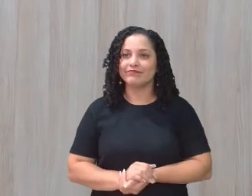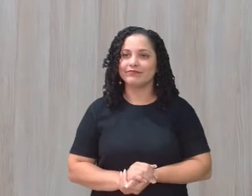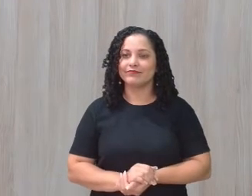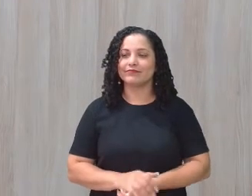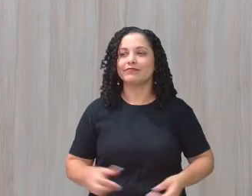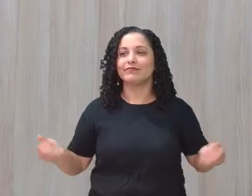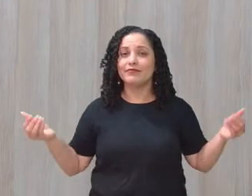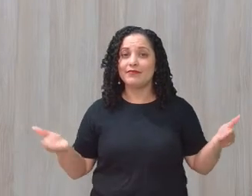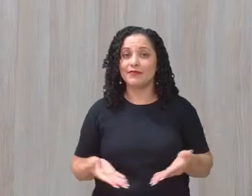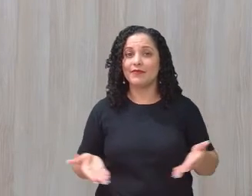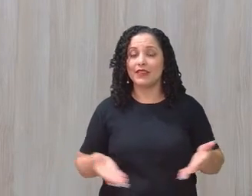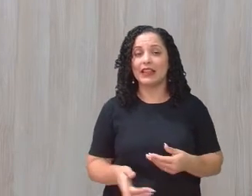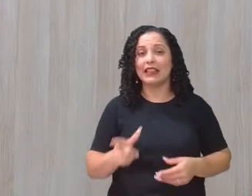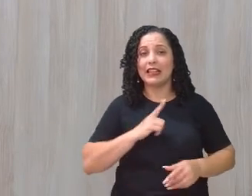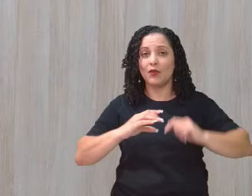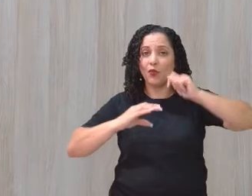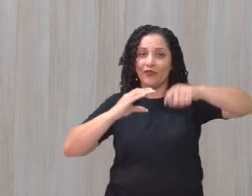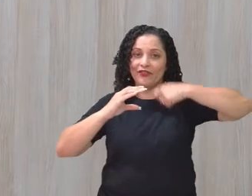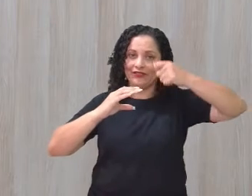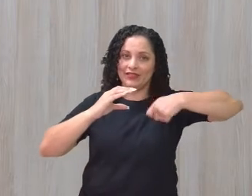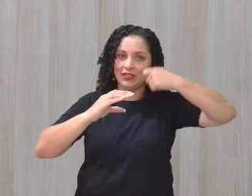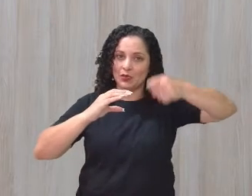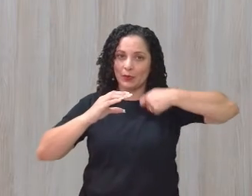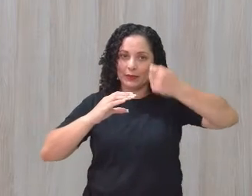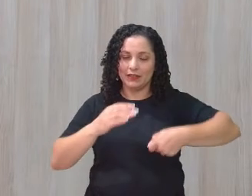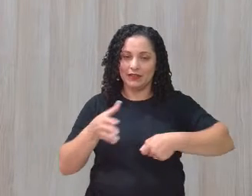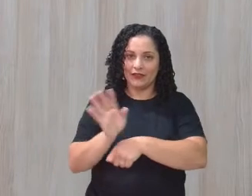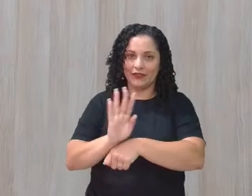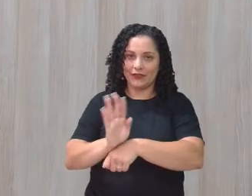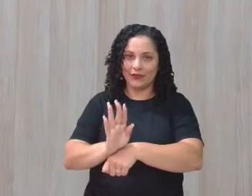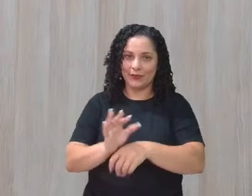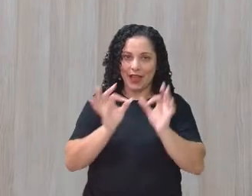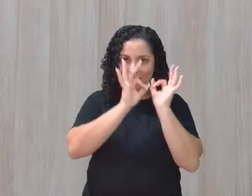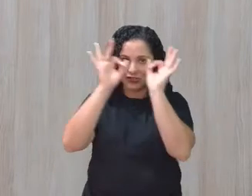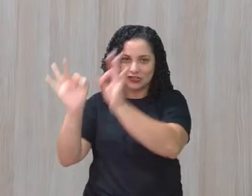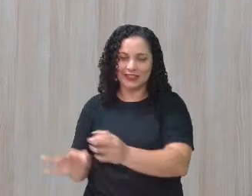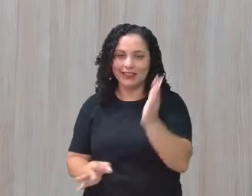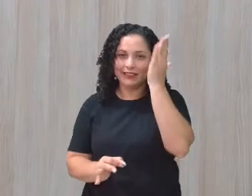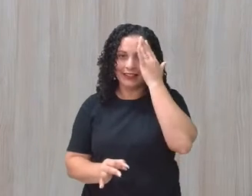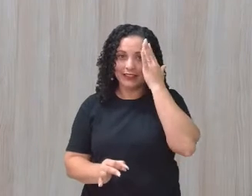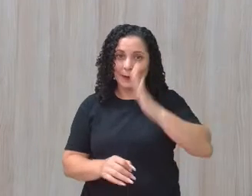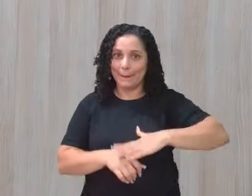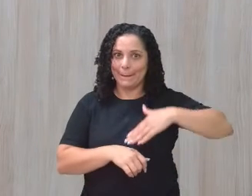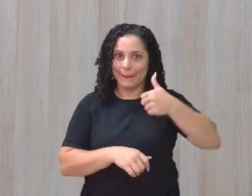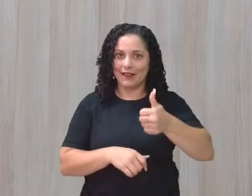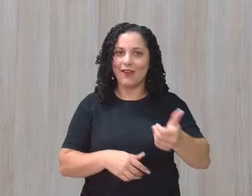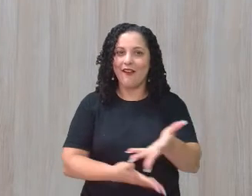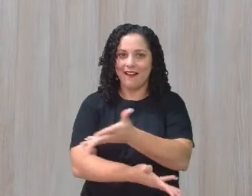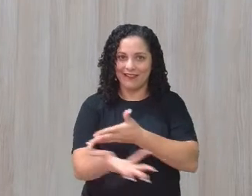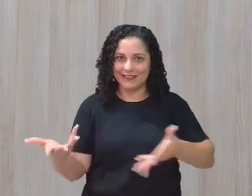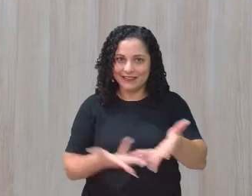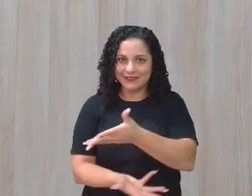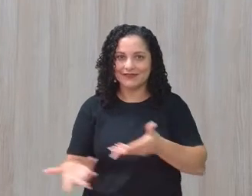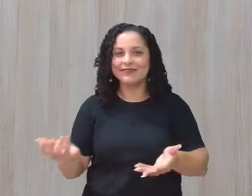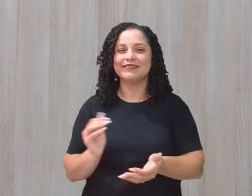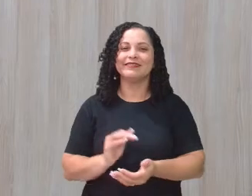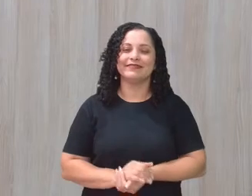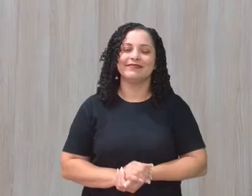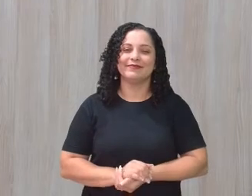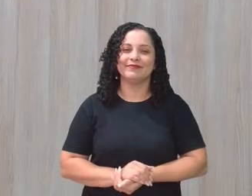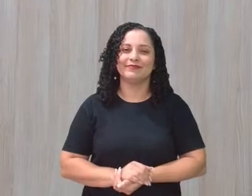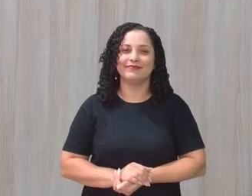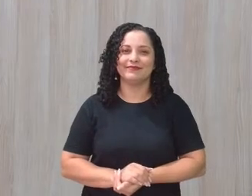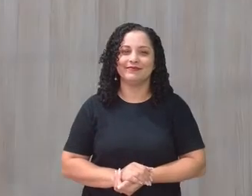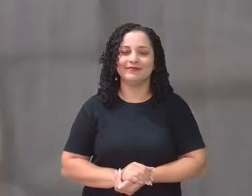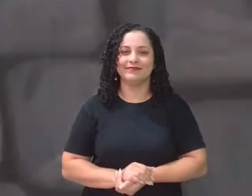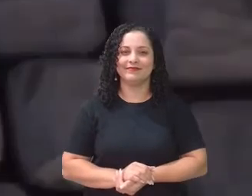eu trouxe aqui um curta-metragem que a gente vai assistir agora e vai tentar entender a relação entre as personagens. Roda aí, Billy.